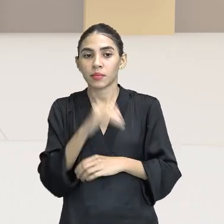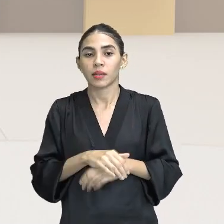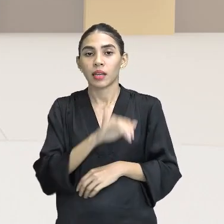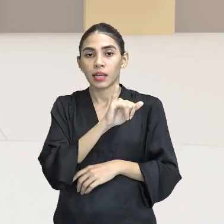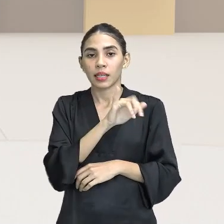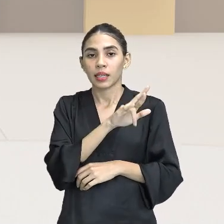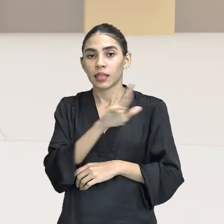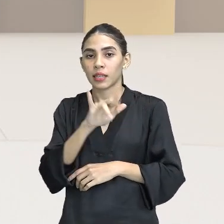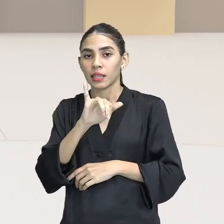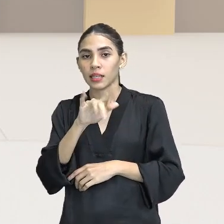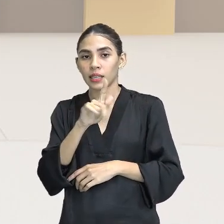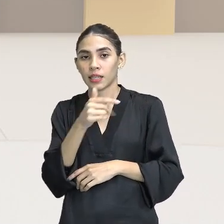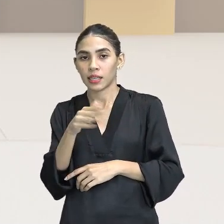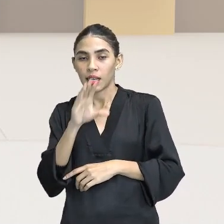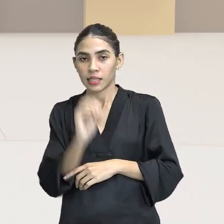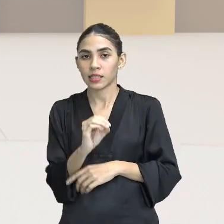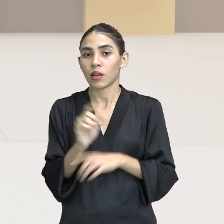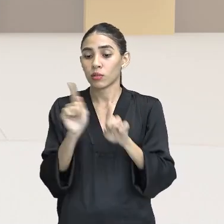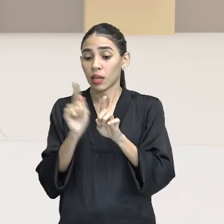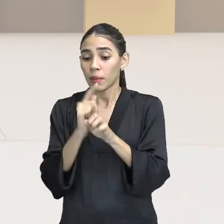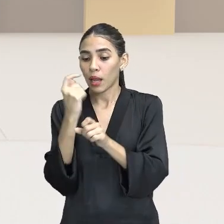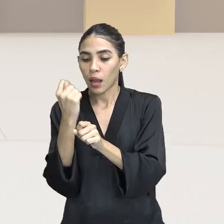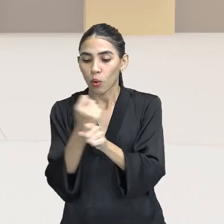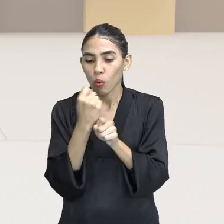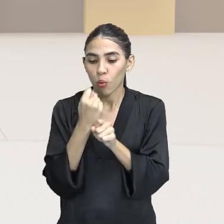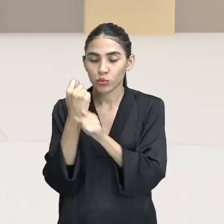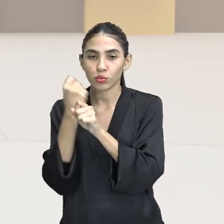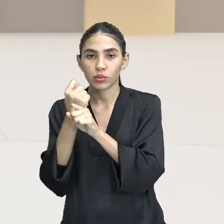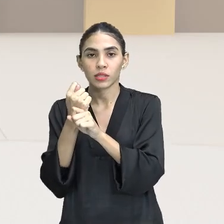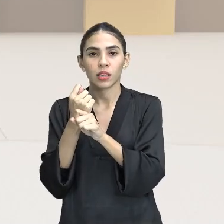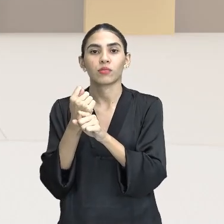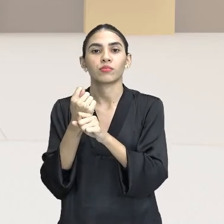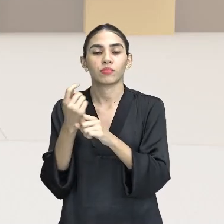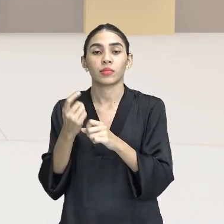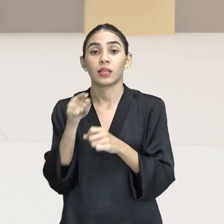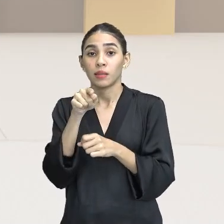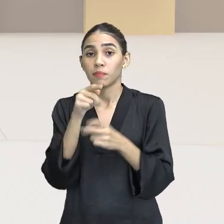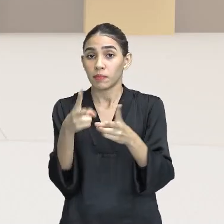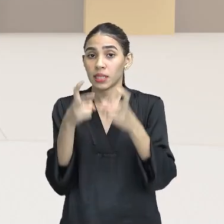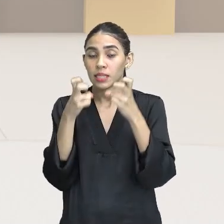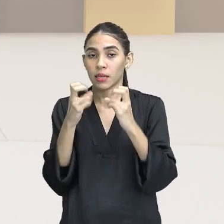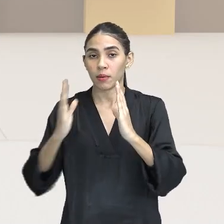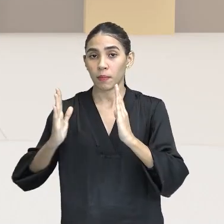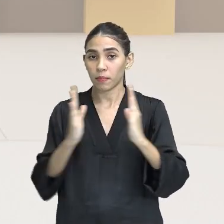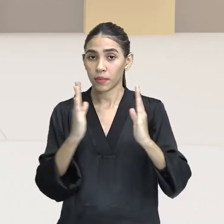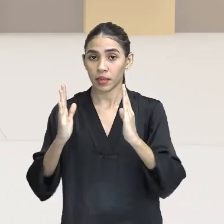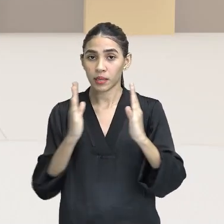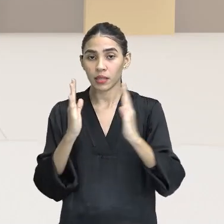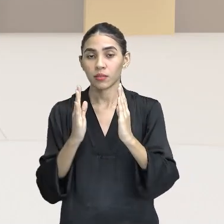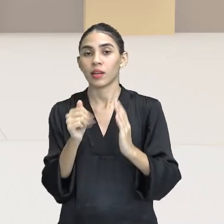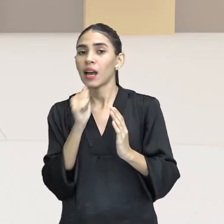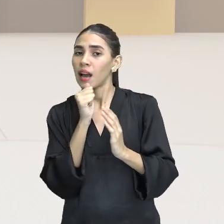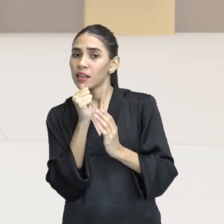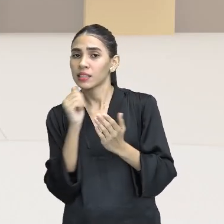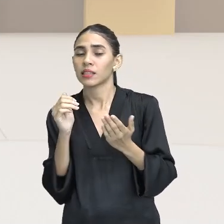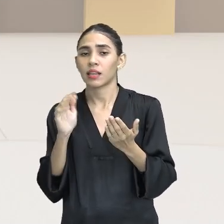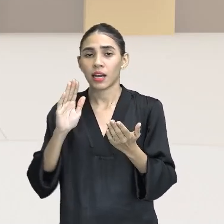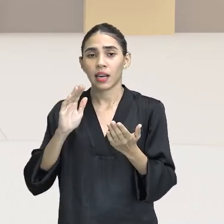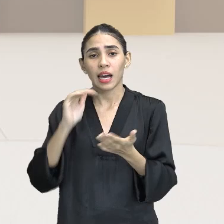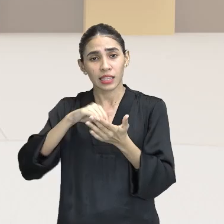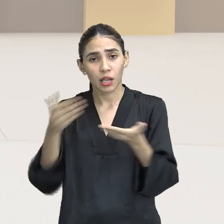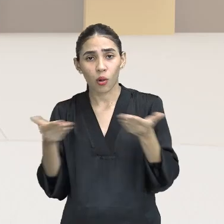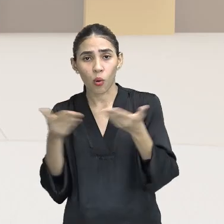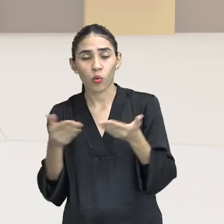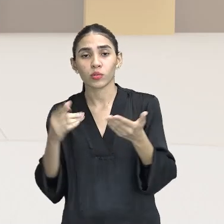de irrigação, de construção. Então, percebam, naquele período, ainda hoje, na verdade, existe uma